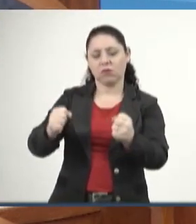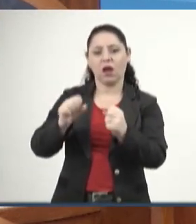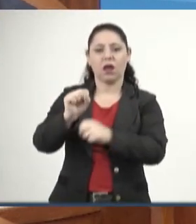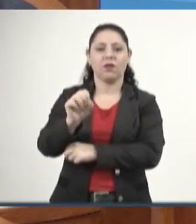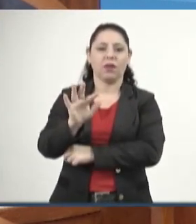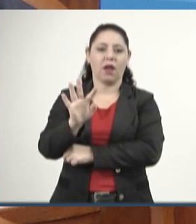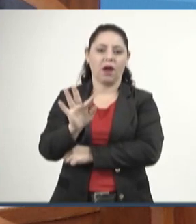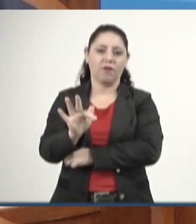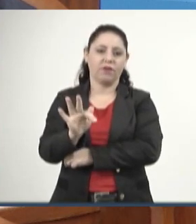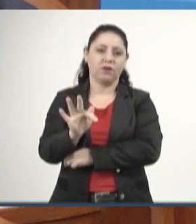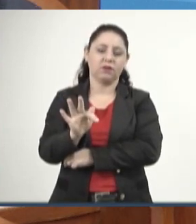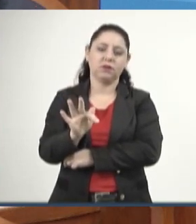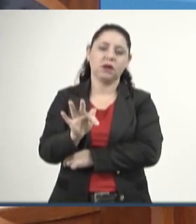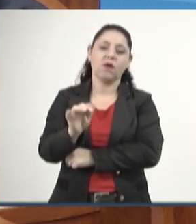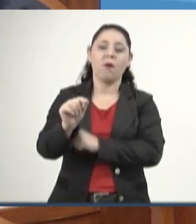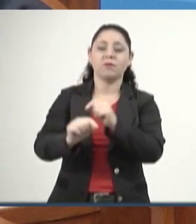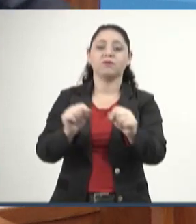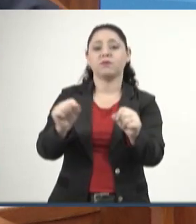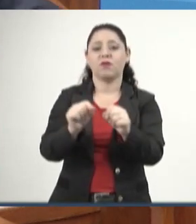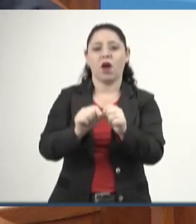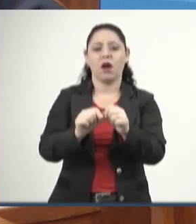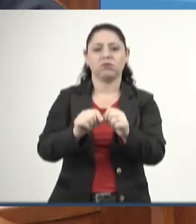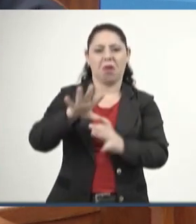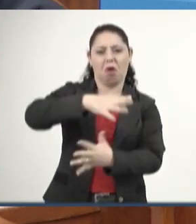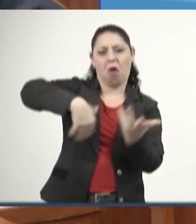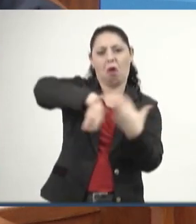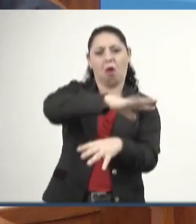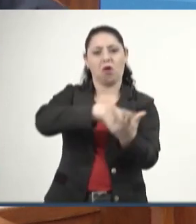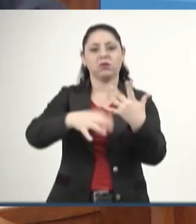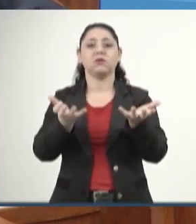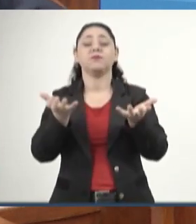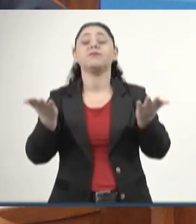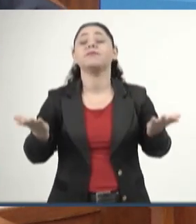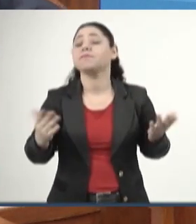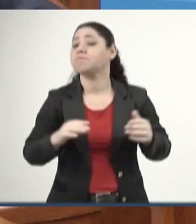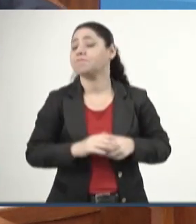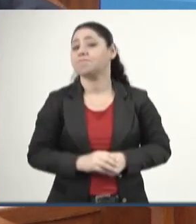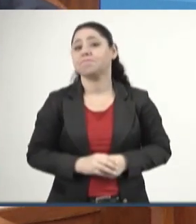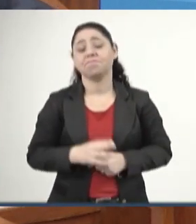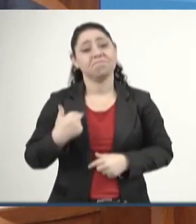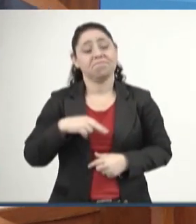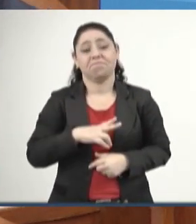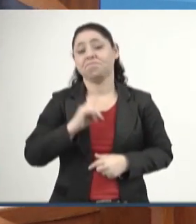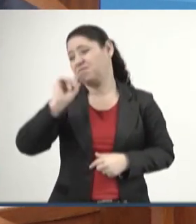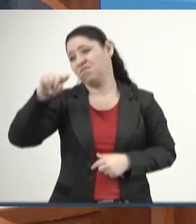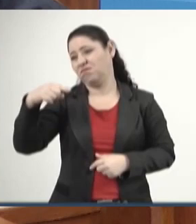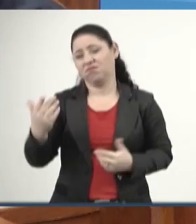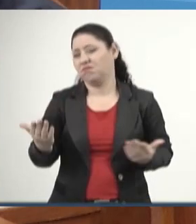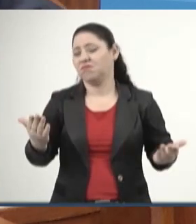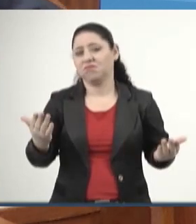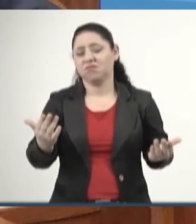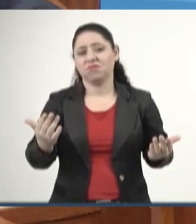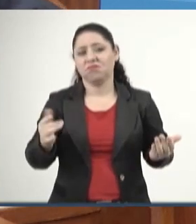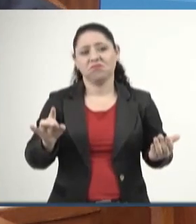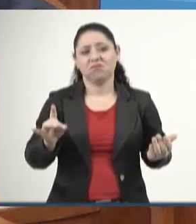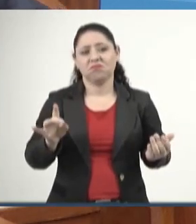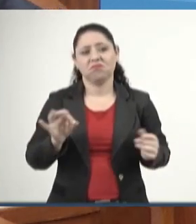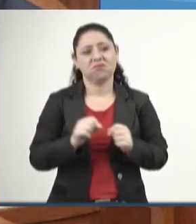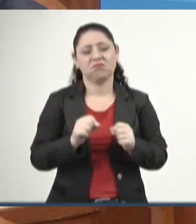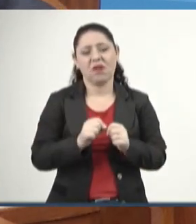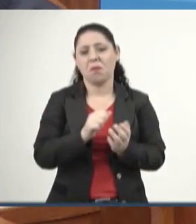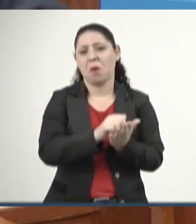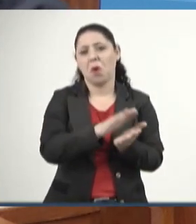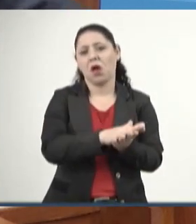Supremo Tribunal Federal, faz a arruaça que quiser, né? E a gente depois estabelece